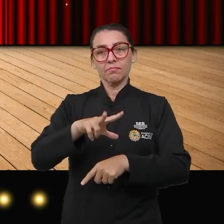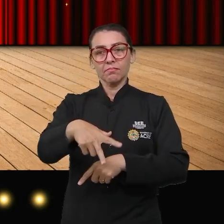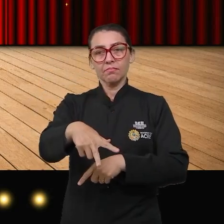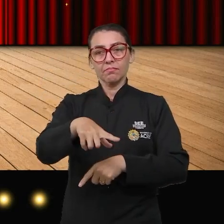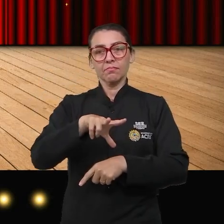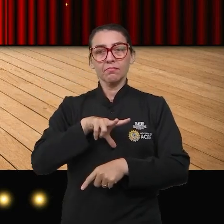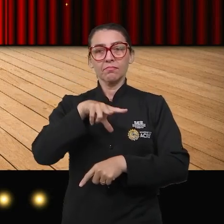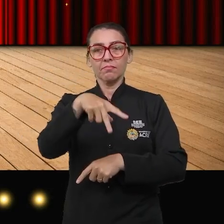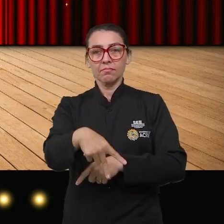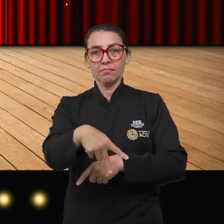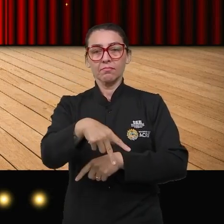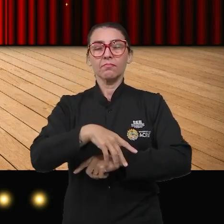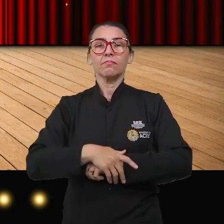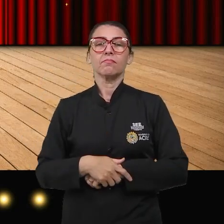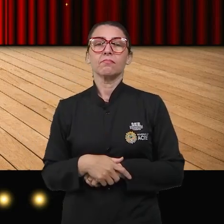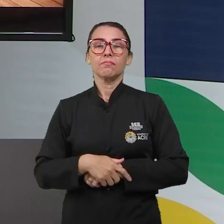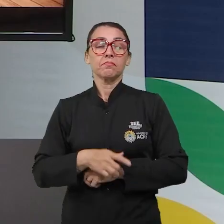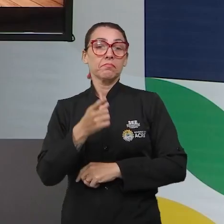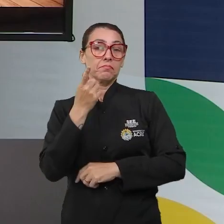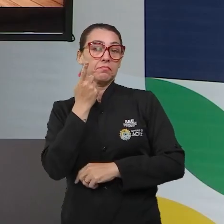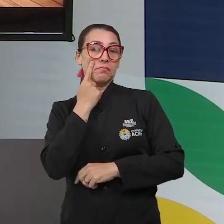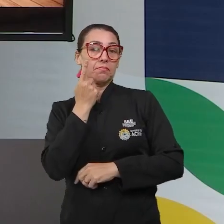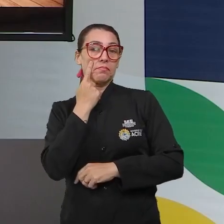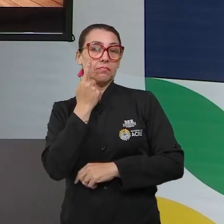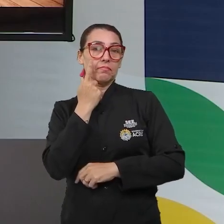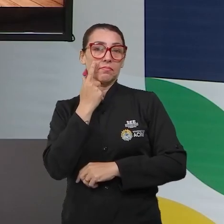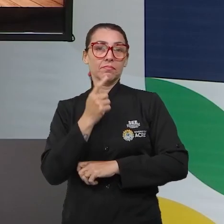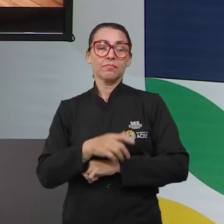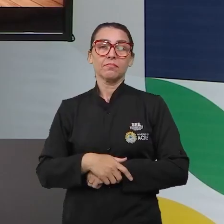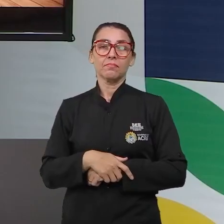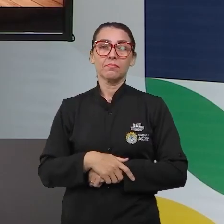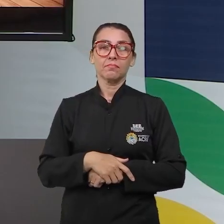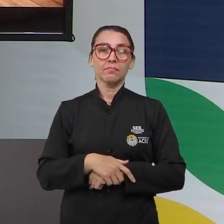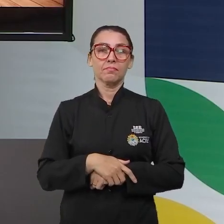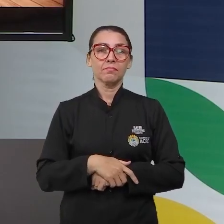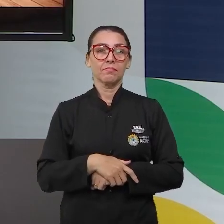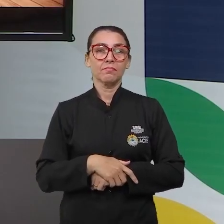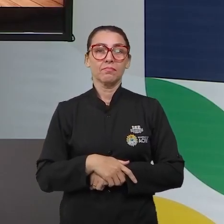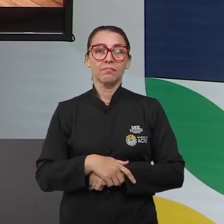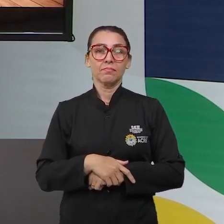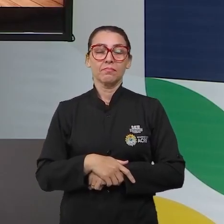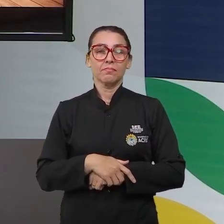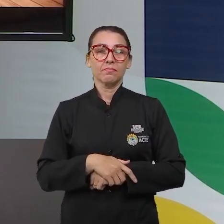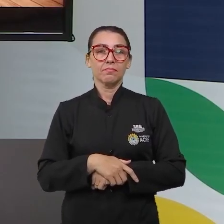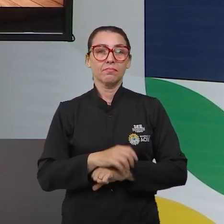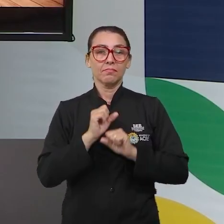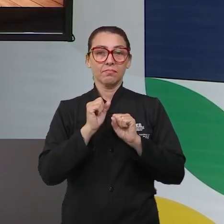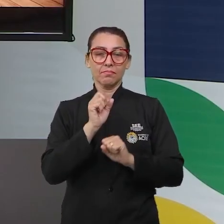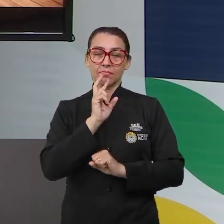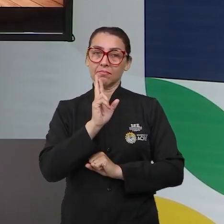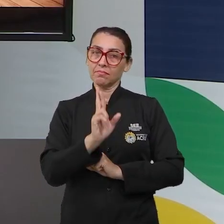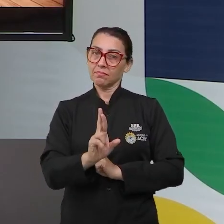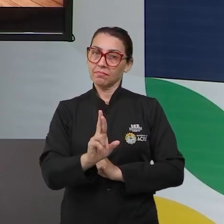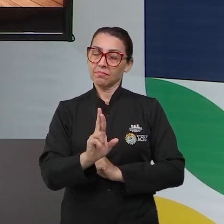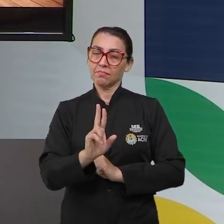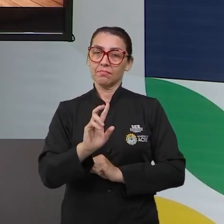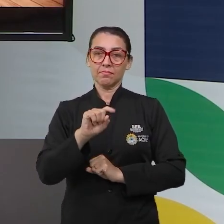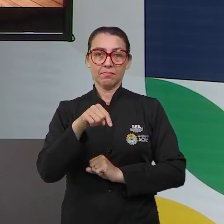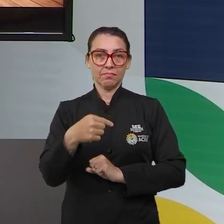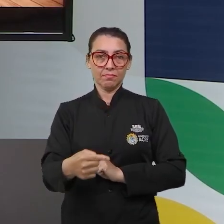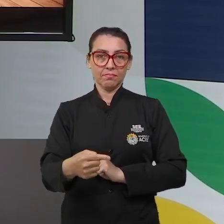E, Portugal. Então, olhe direitinho aí essa apresentação de dança para poder responder logo em